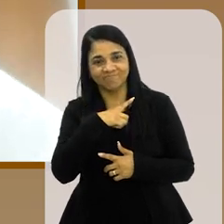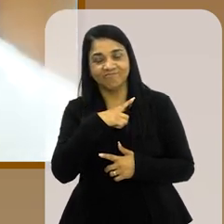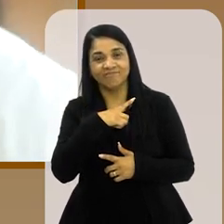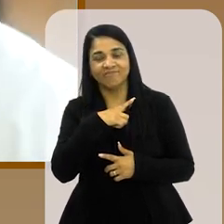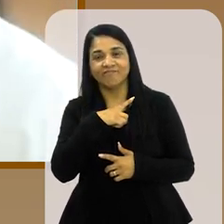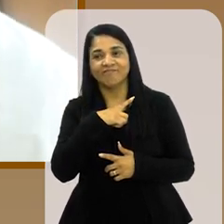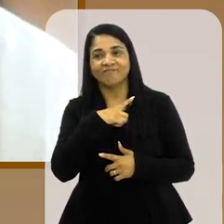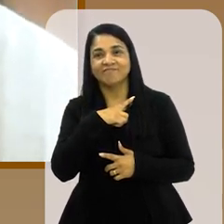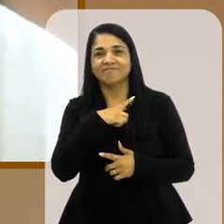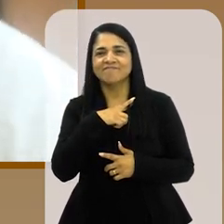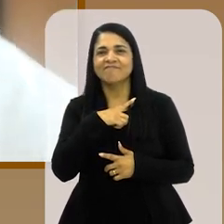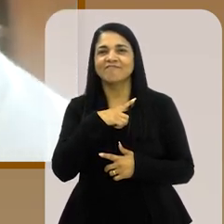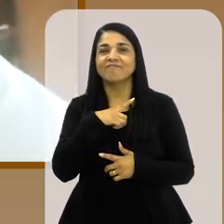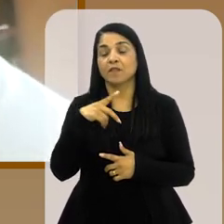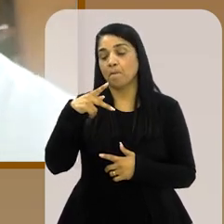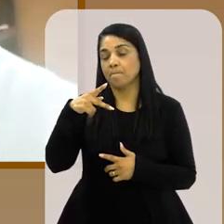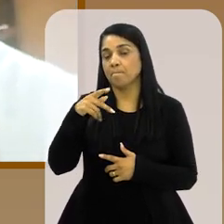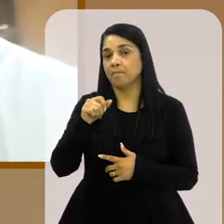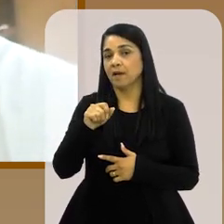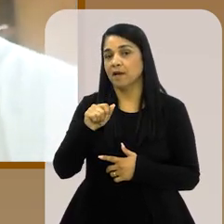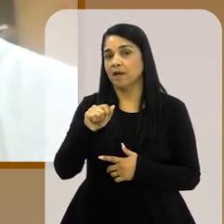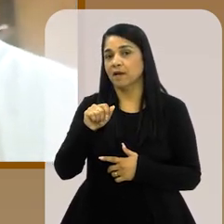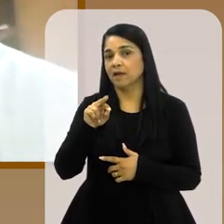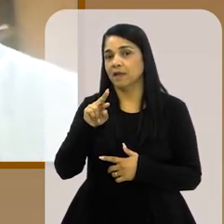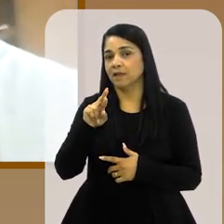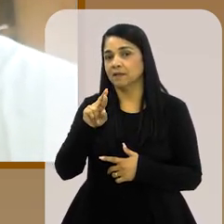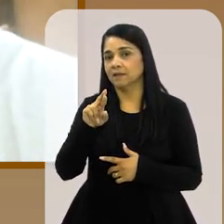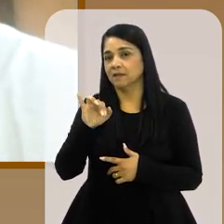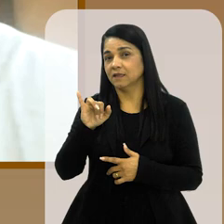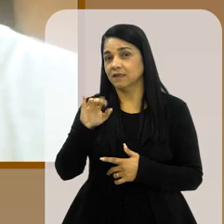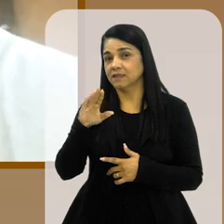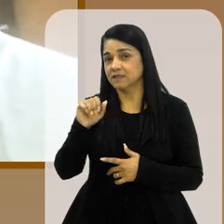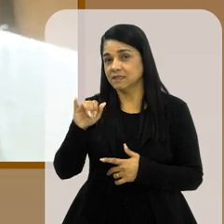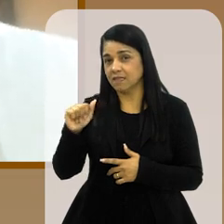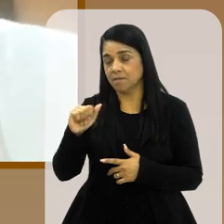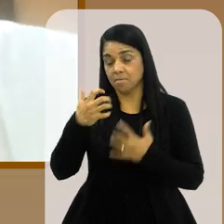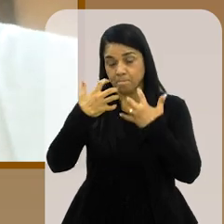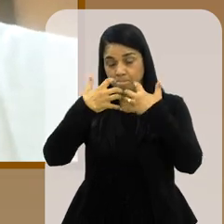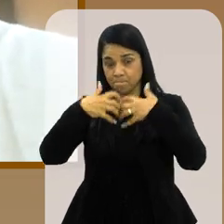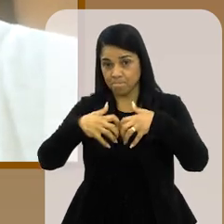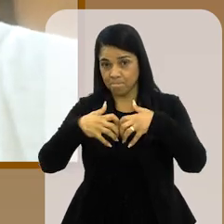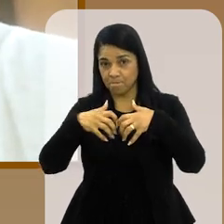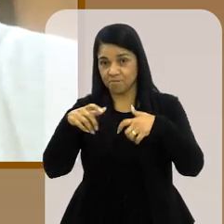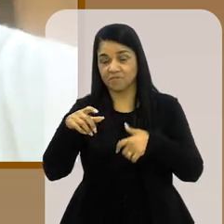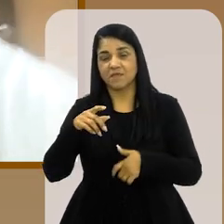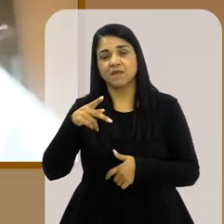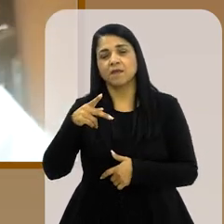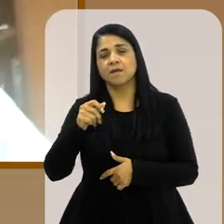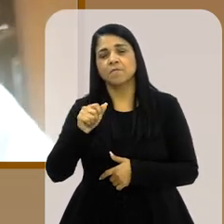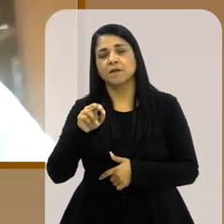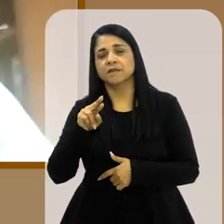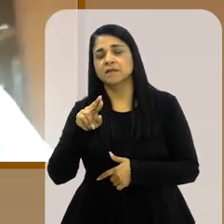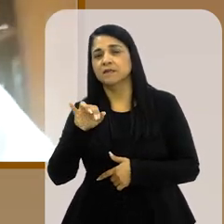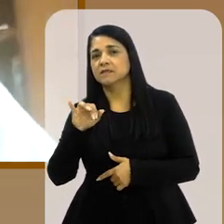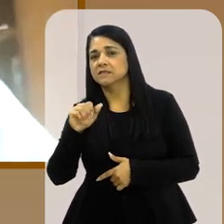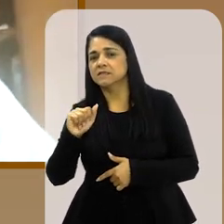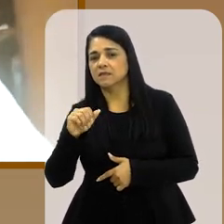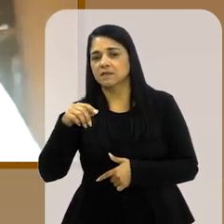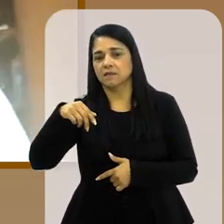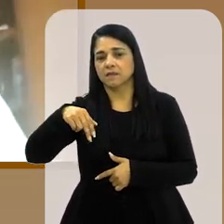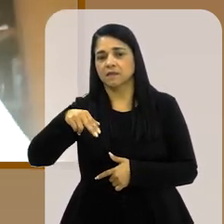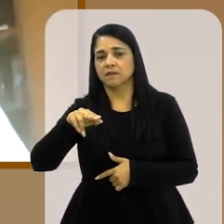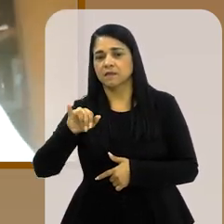foi da Patrícia, lá de Teresópolis, Patrícia Quinteiro. Ela já musicou muita coisa